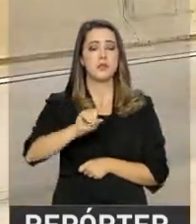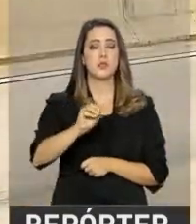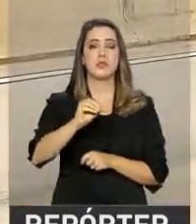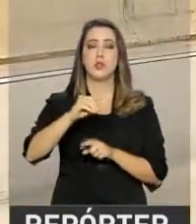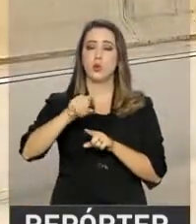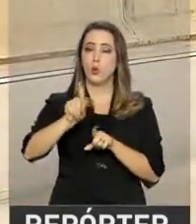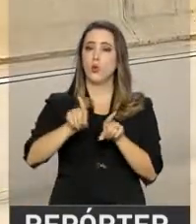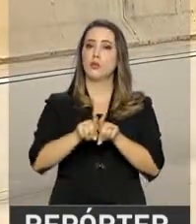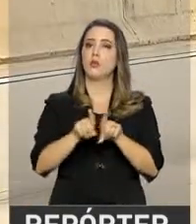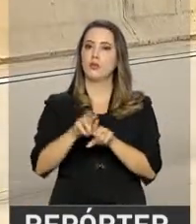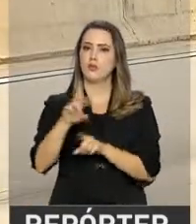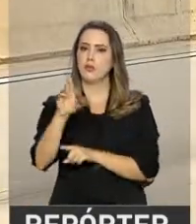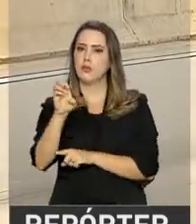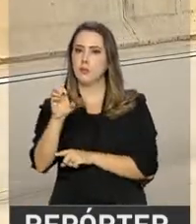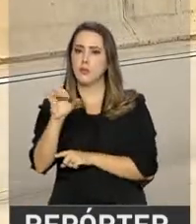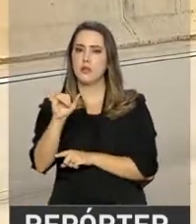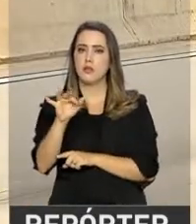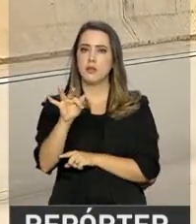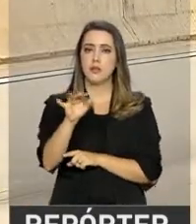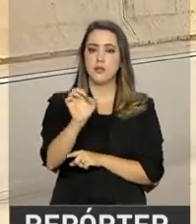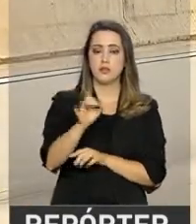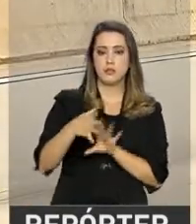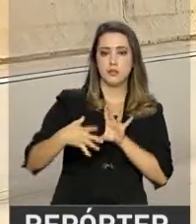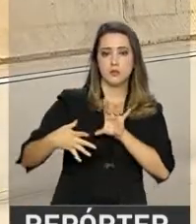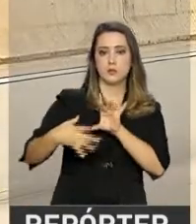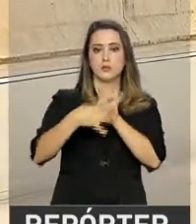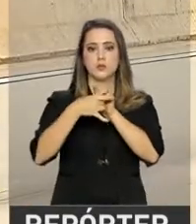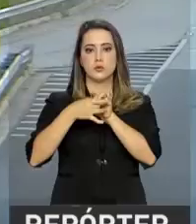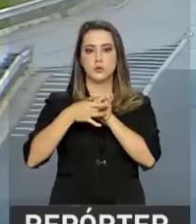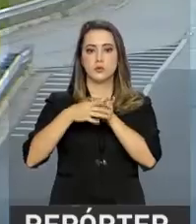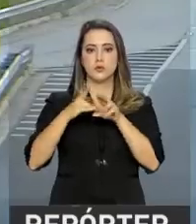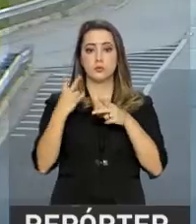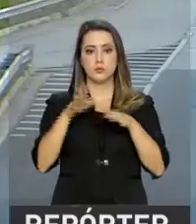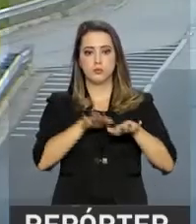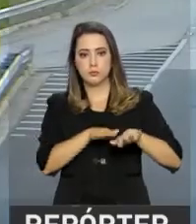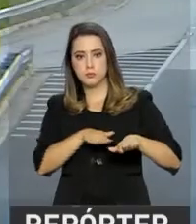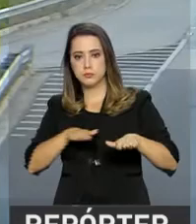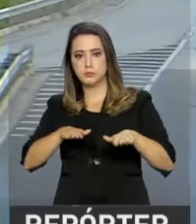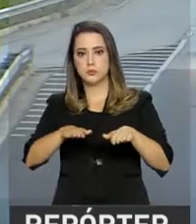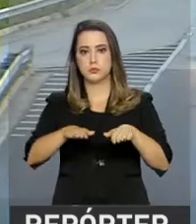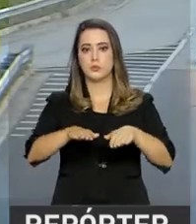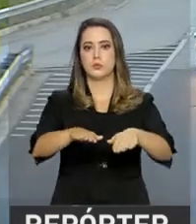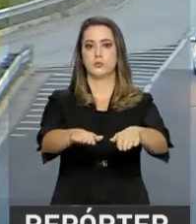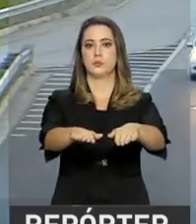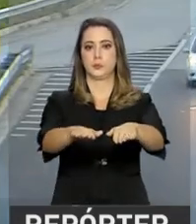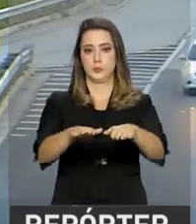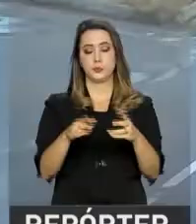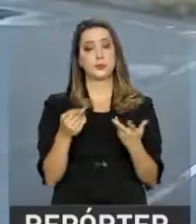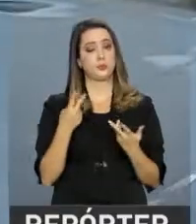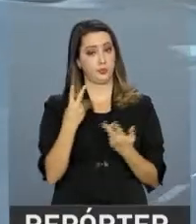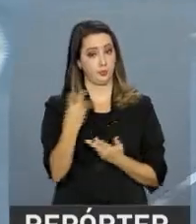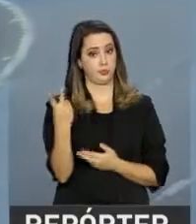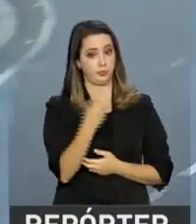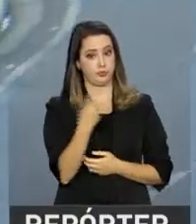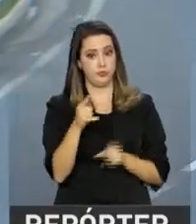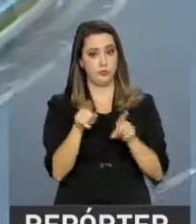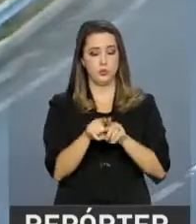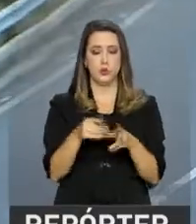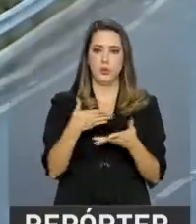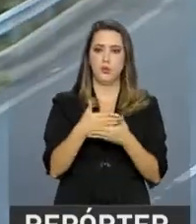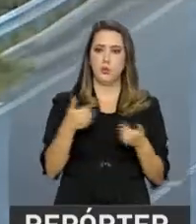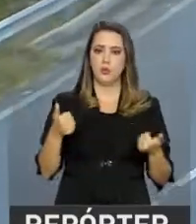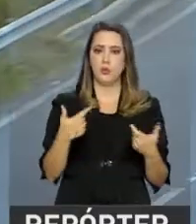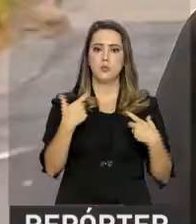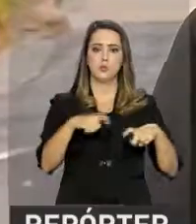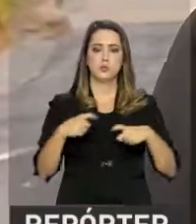total, foram investidos nessa área R$ 300 milhões. As obras incluem a duplicação da pista e a requalificação